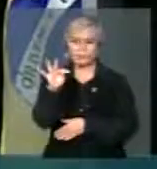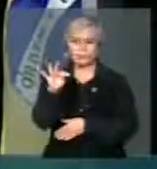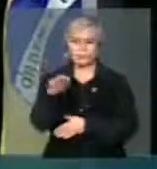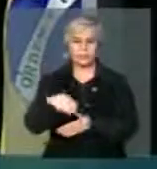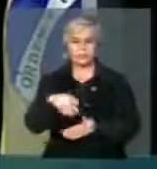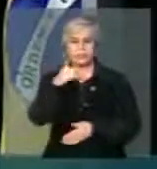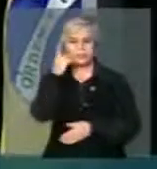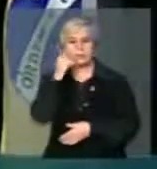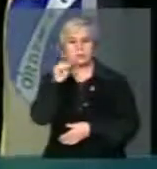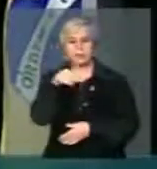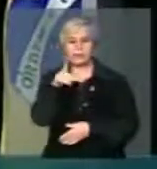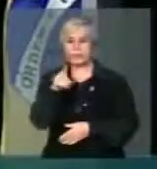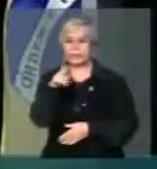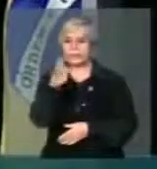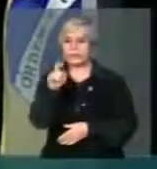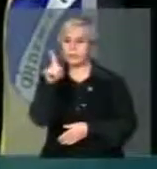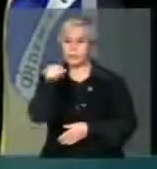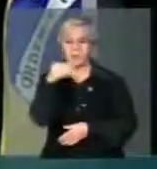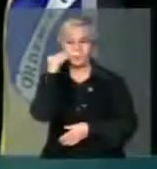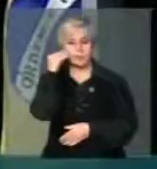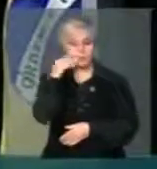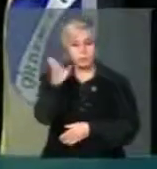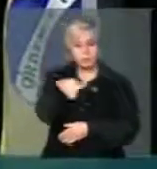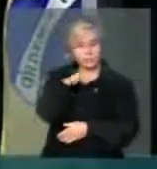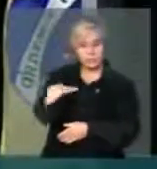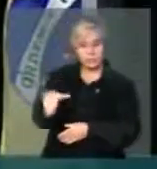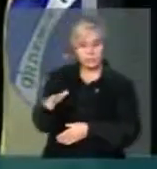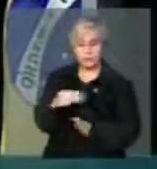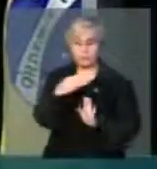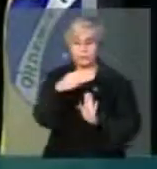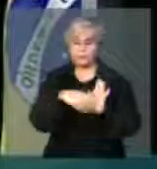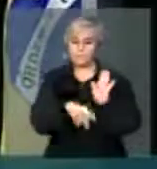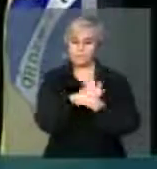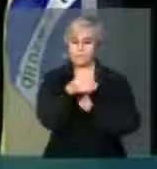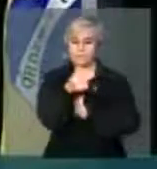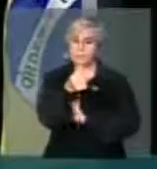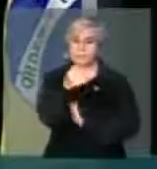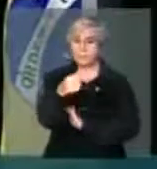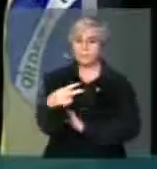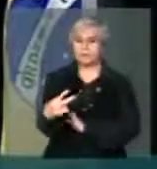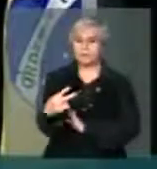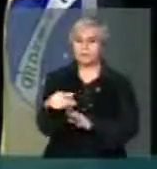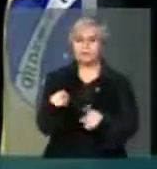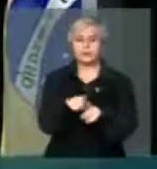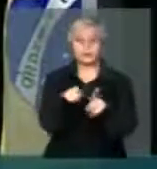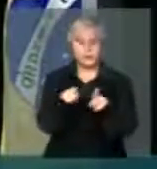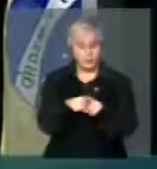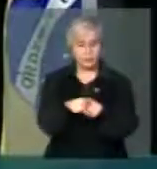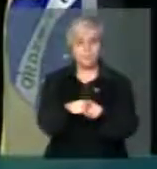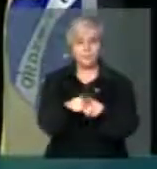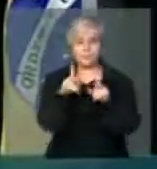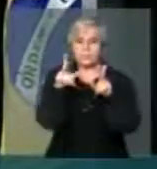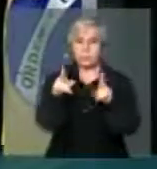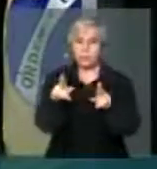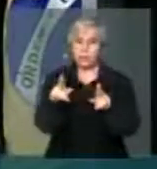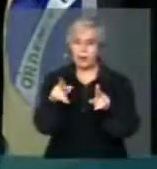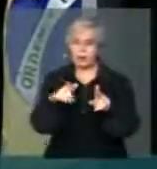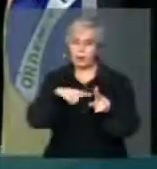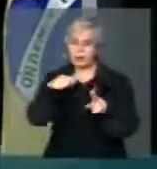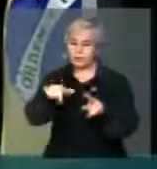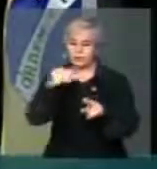o deputado André Figueiredo. A medida 672 foi enviada aqui